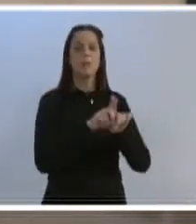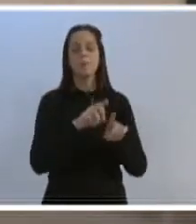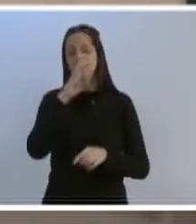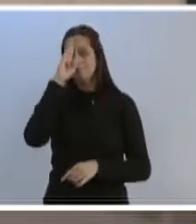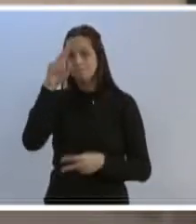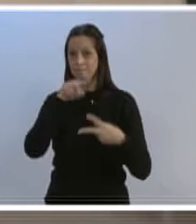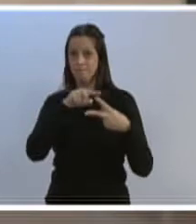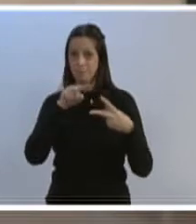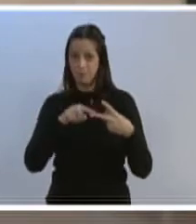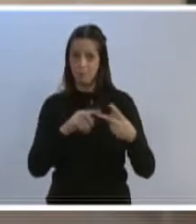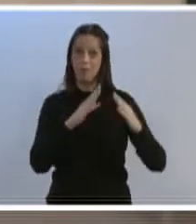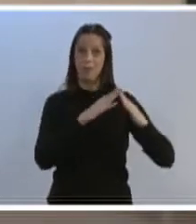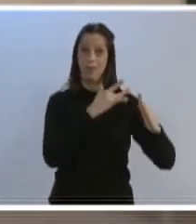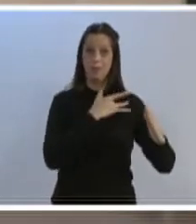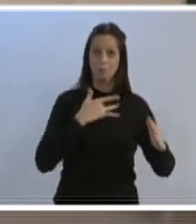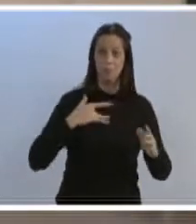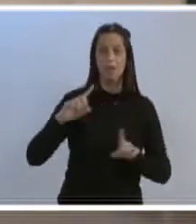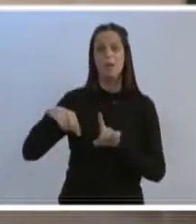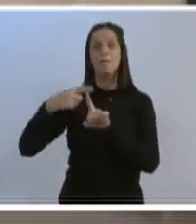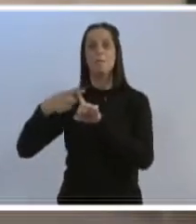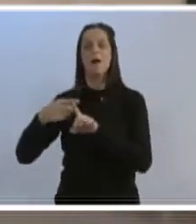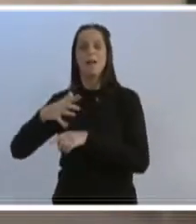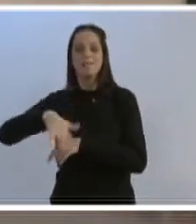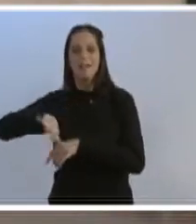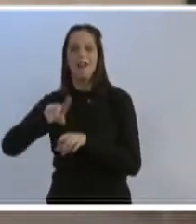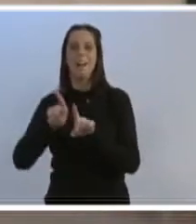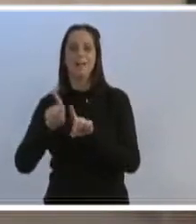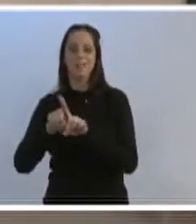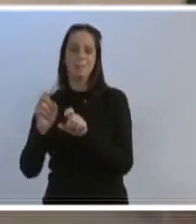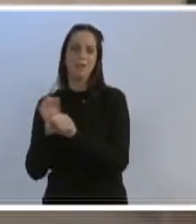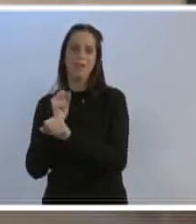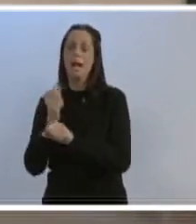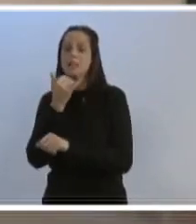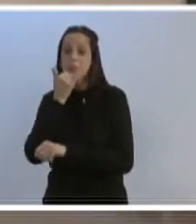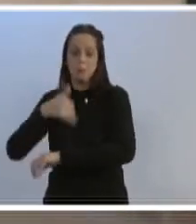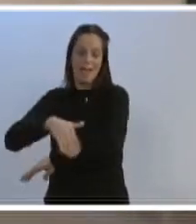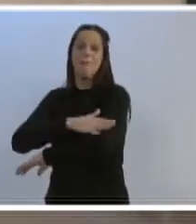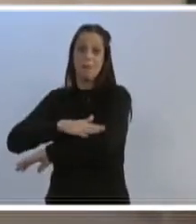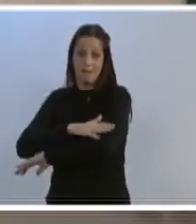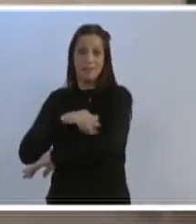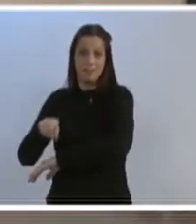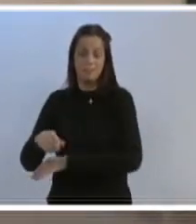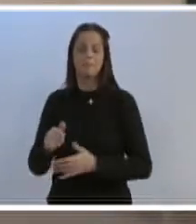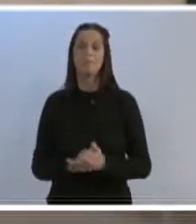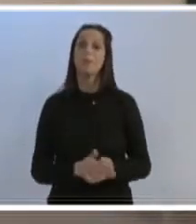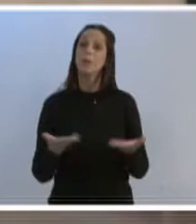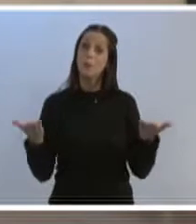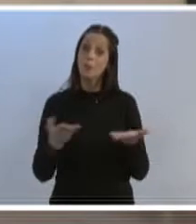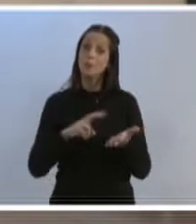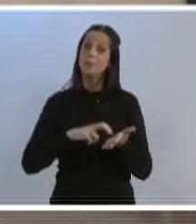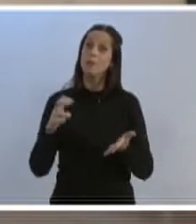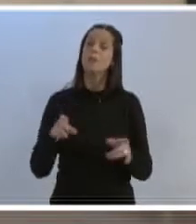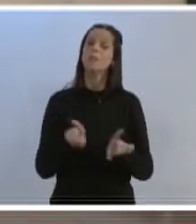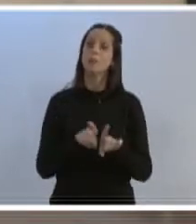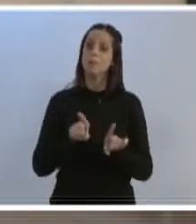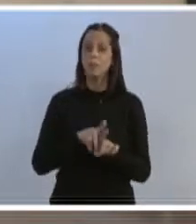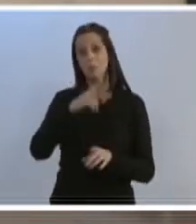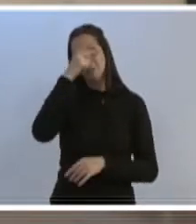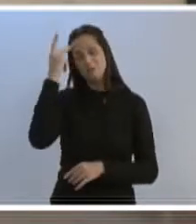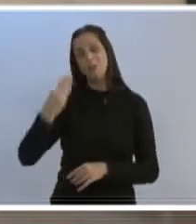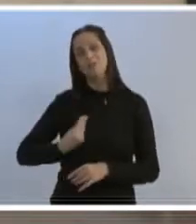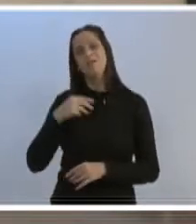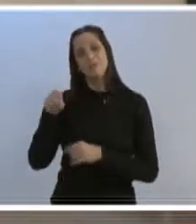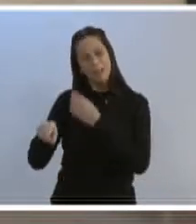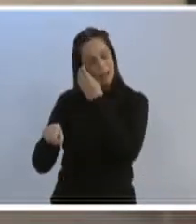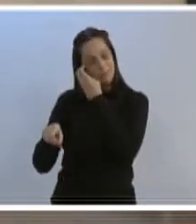a questão da saúde a questão que o vereador adriano colocou ali da praça e realmente hoje de manhã com os de um morador de lá é voltou